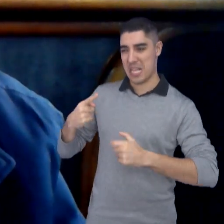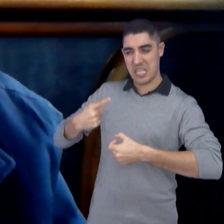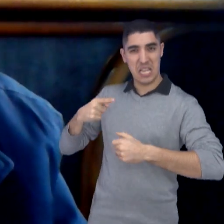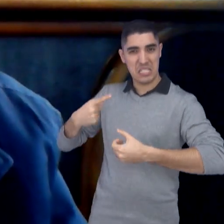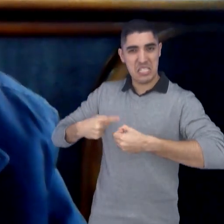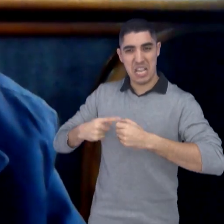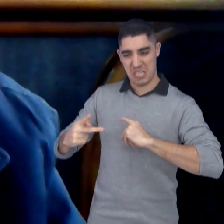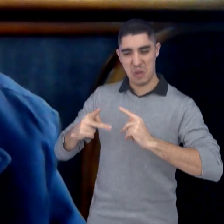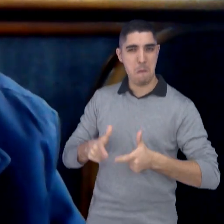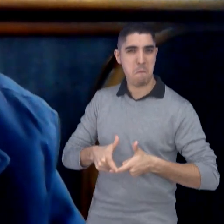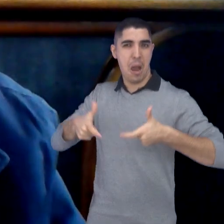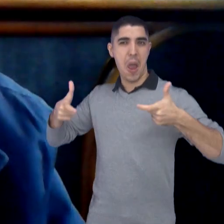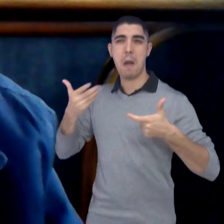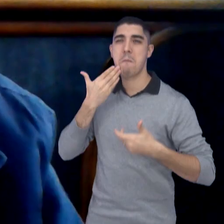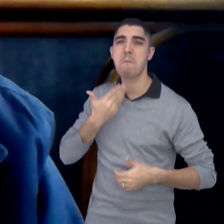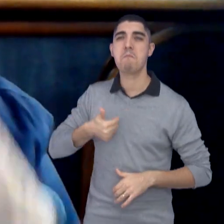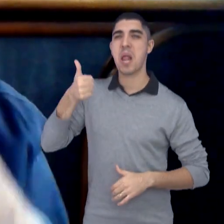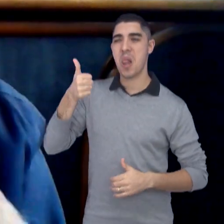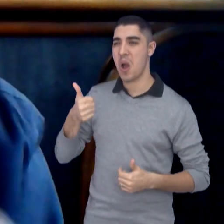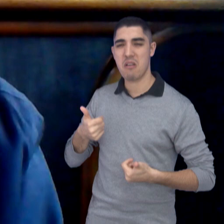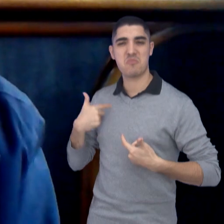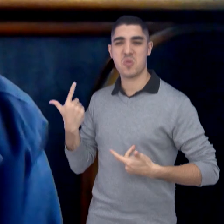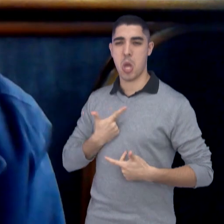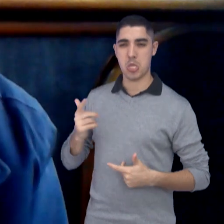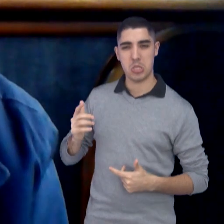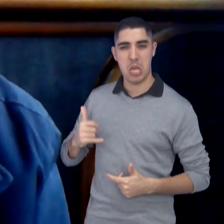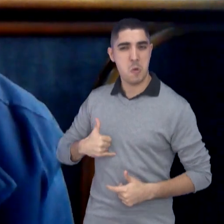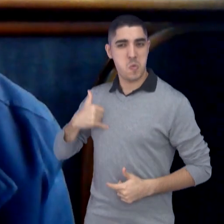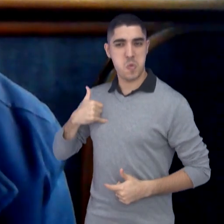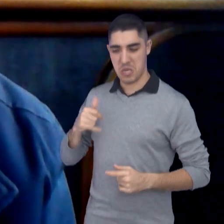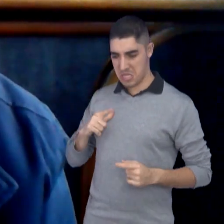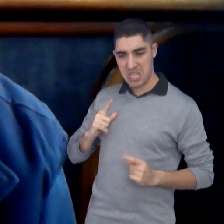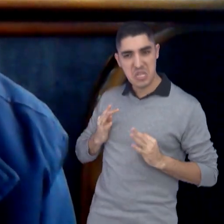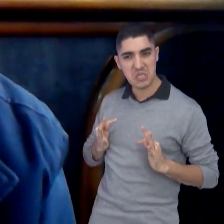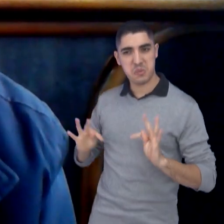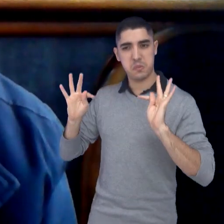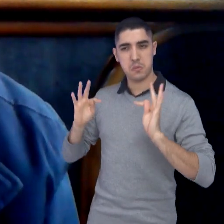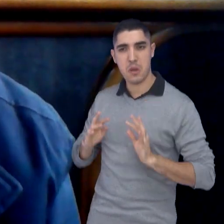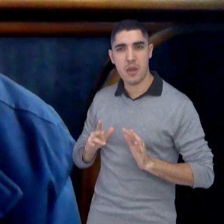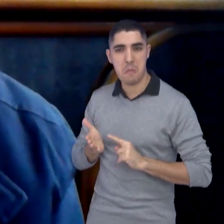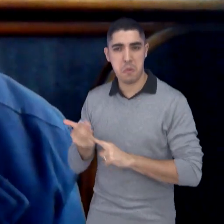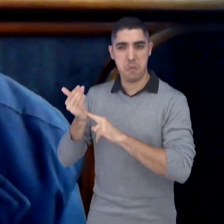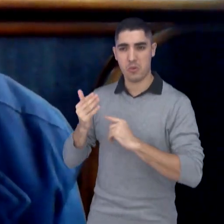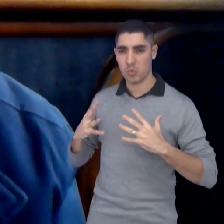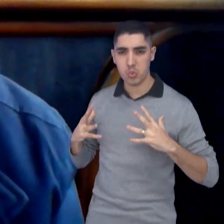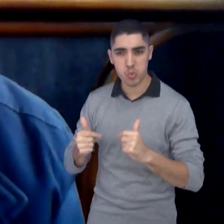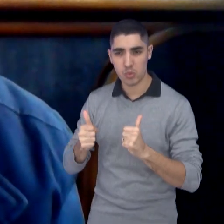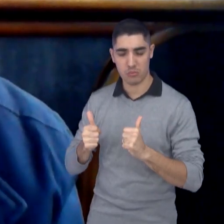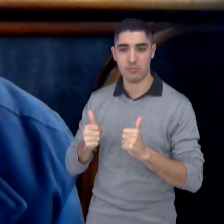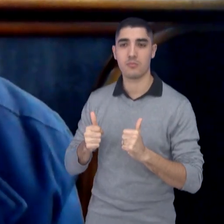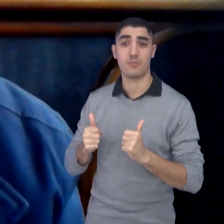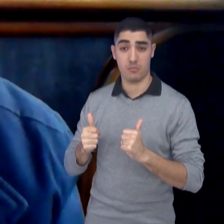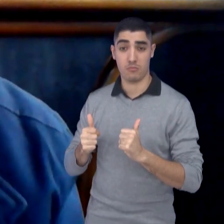cidade, está aqui e tem tudo que eles precisam e nós temos tudo com tecnologia em todas as áreas. Se falar